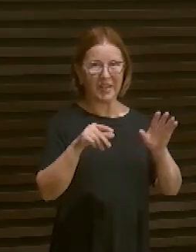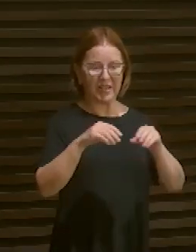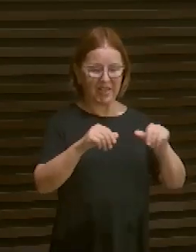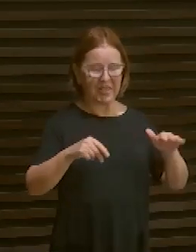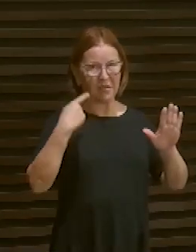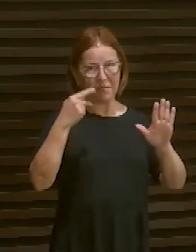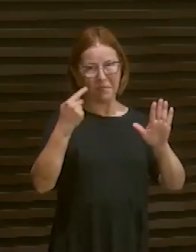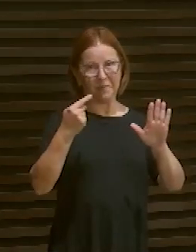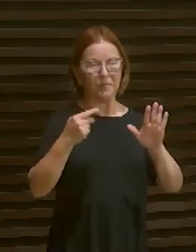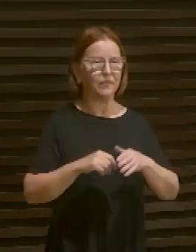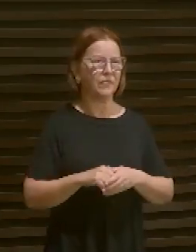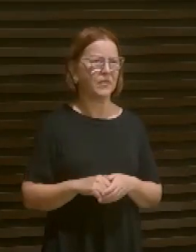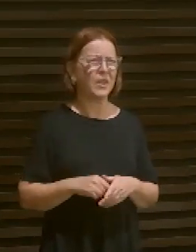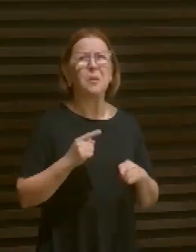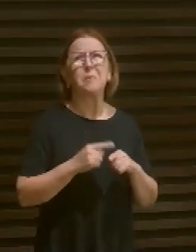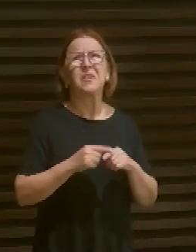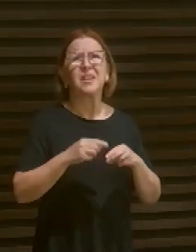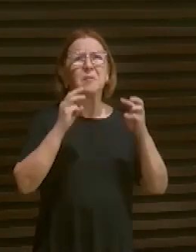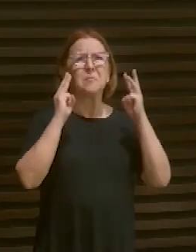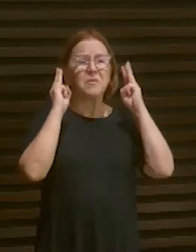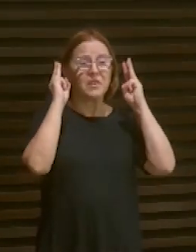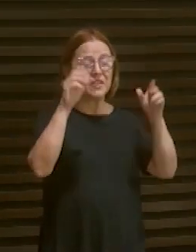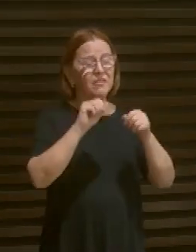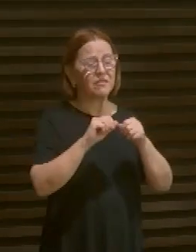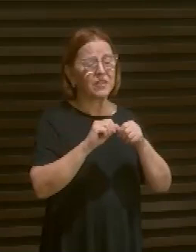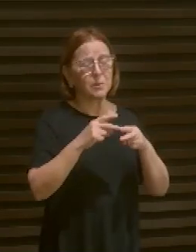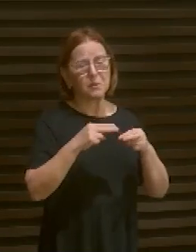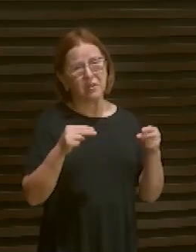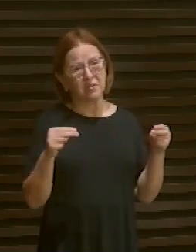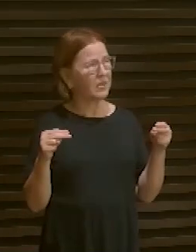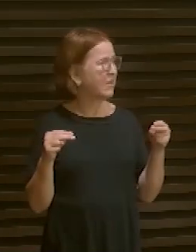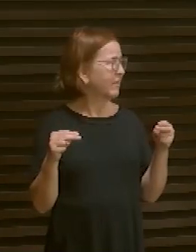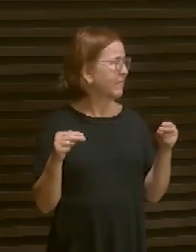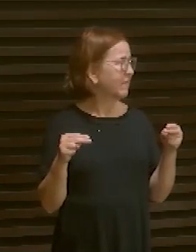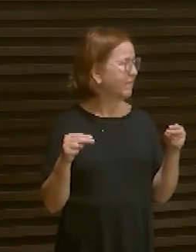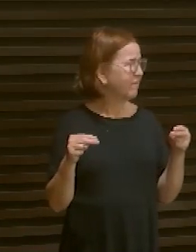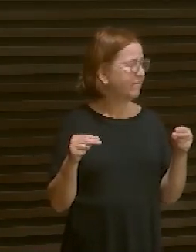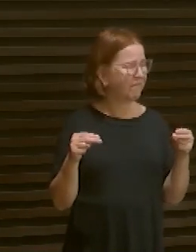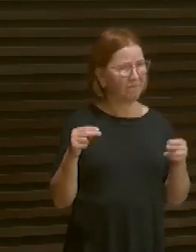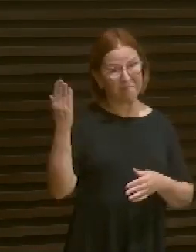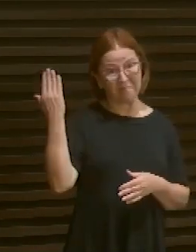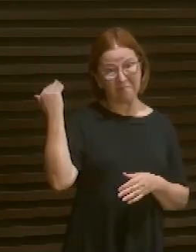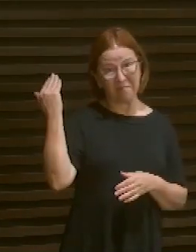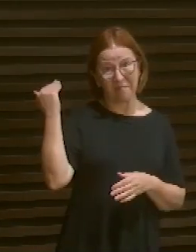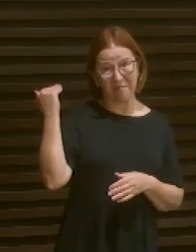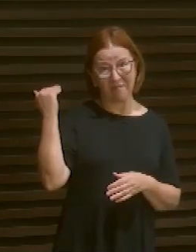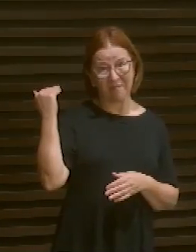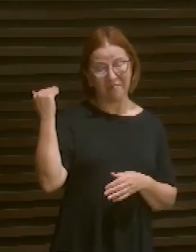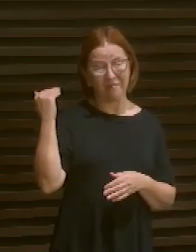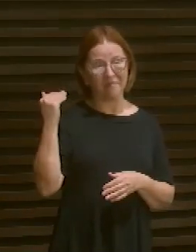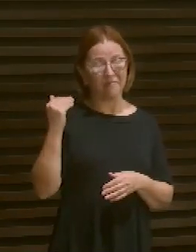porque Moisés fez uma coisa Lá atrás, em